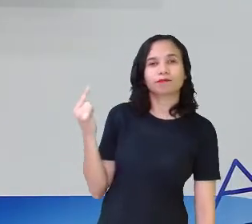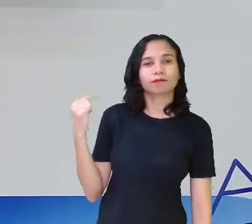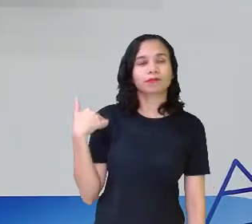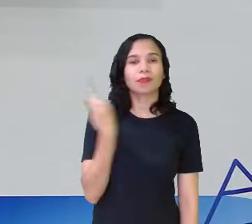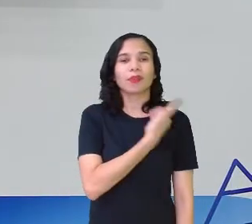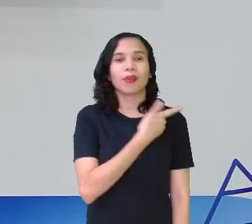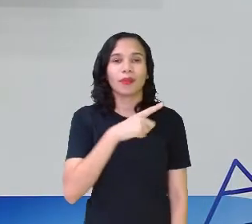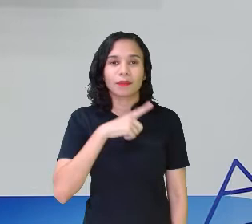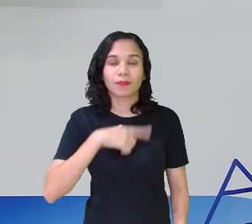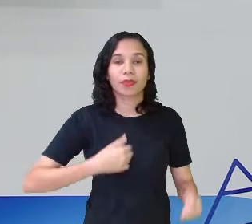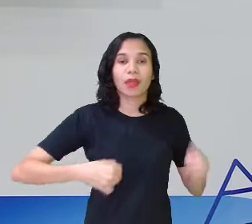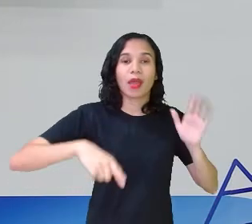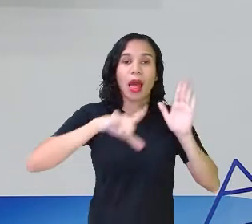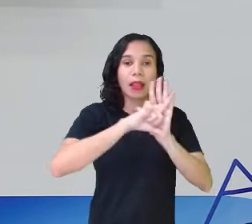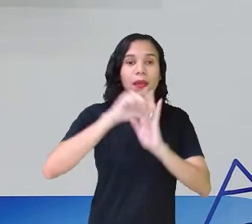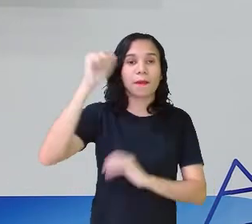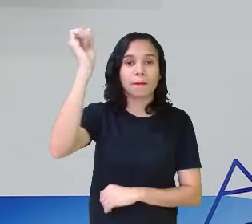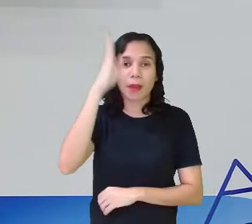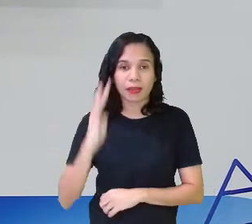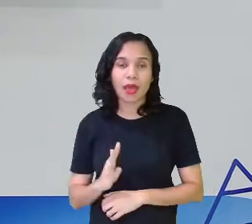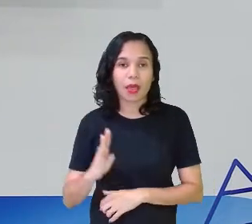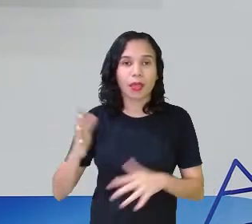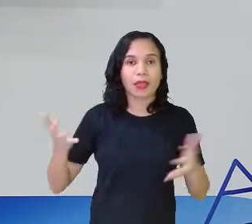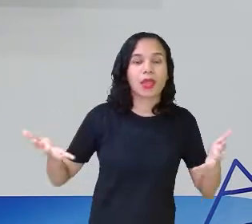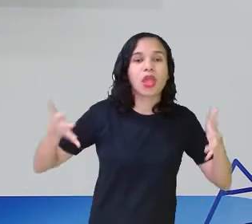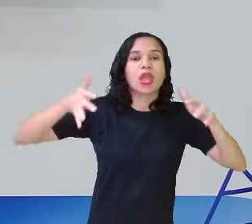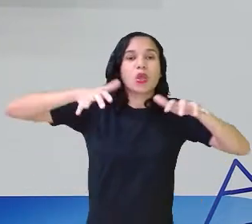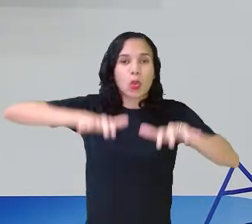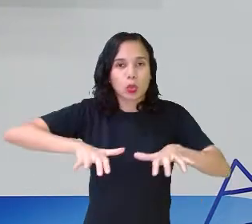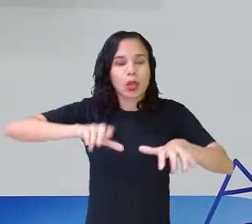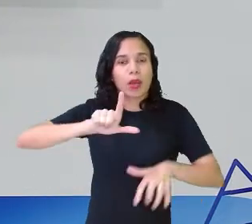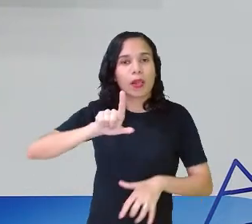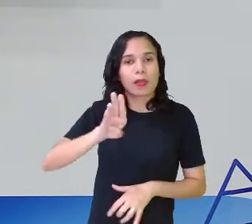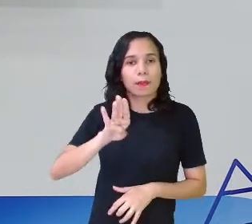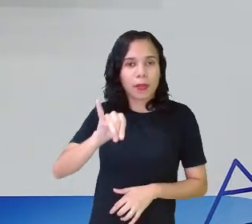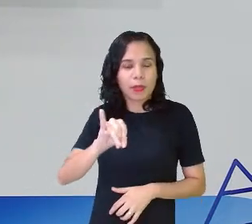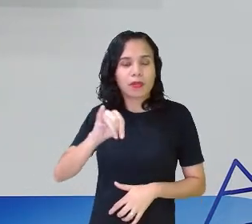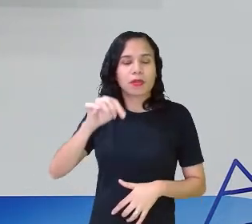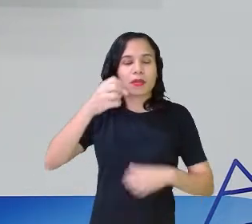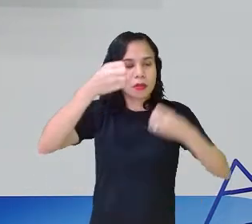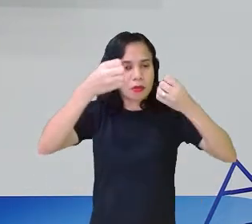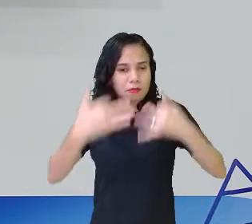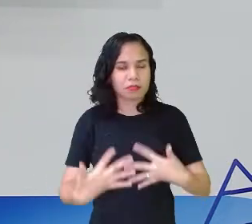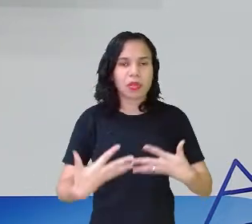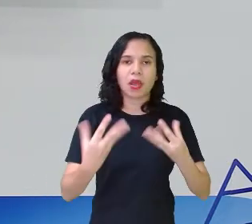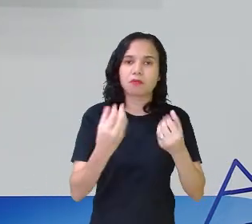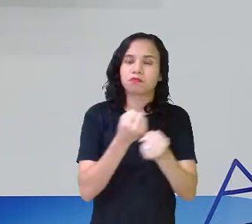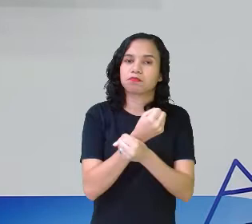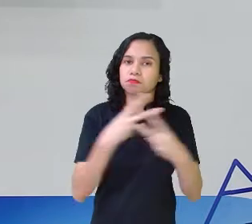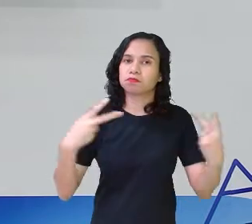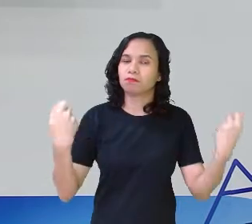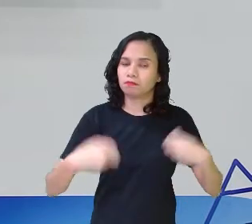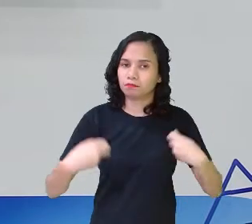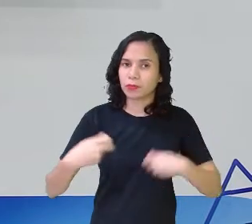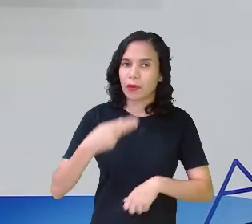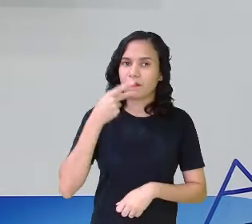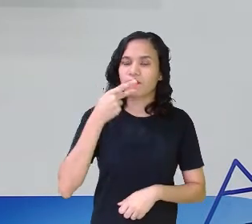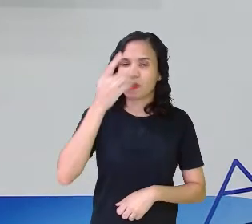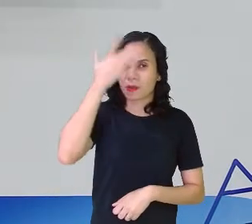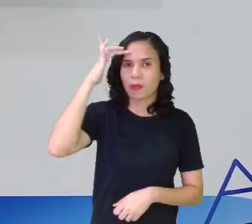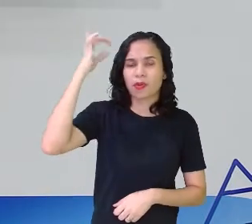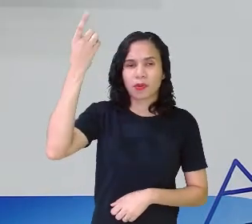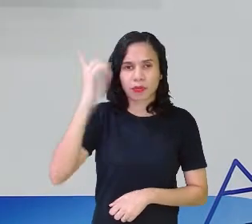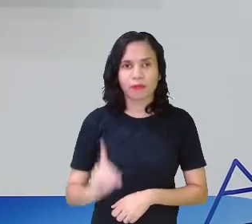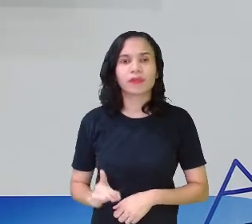Lei Brasileira de Inclusão, que versa sobre vários aspectos que precisam ser considerados para a pessoa com deficiência